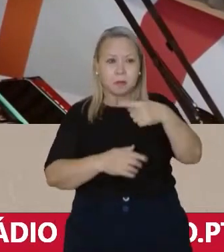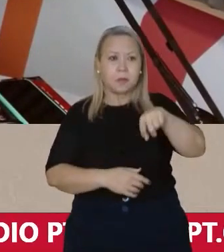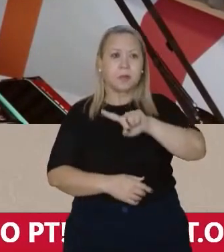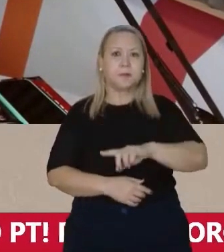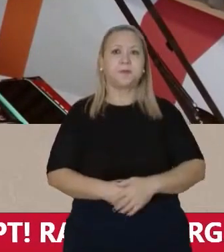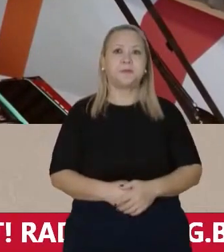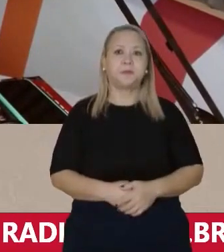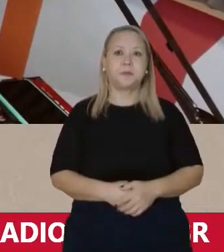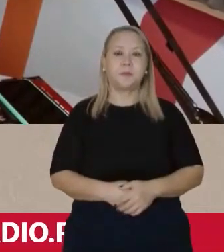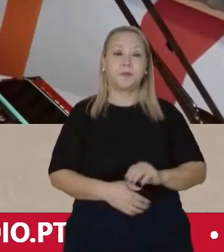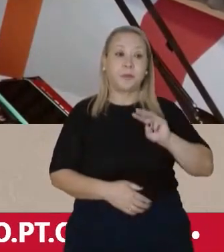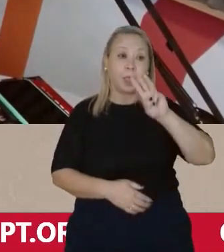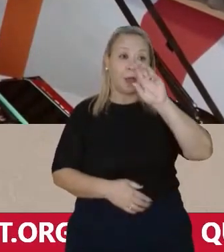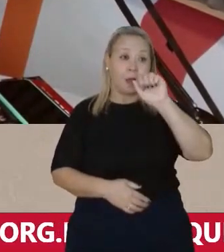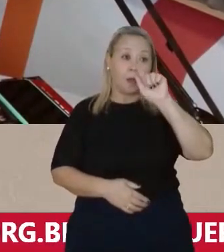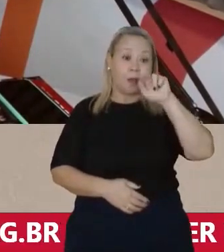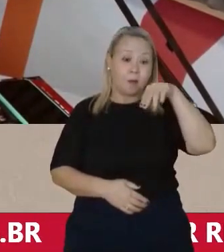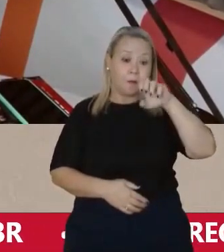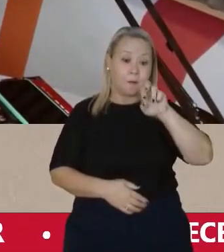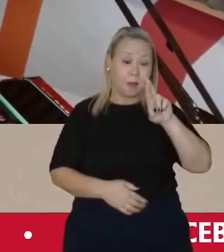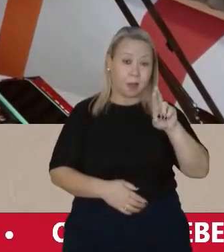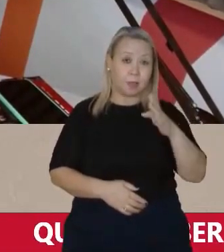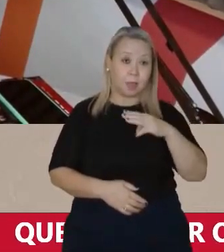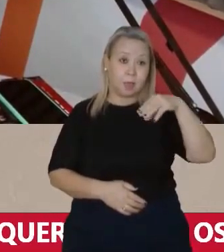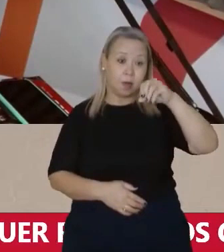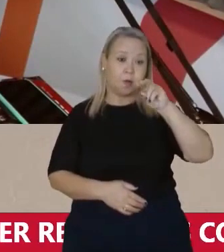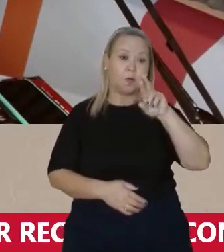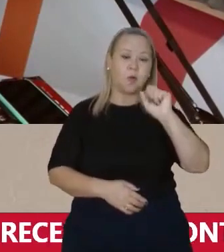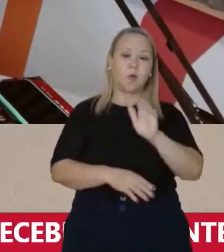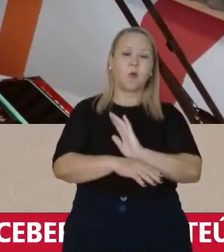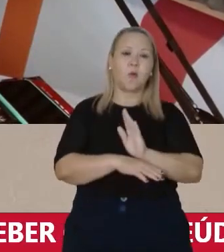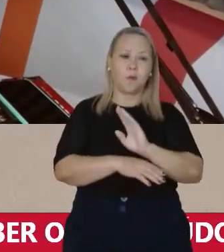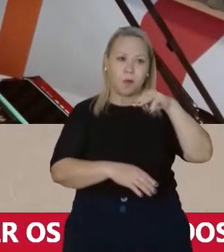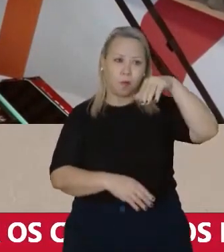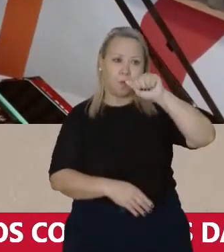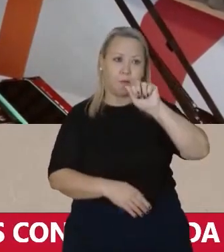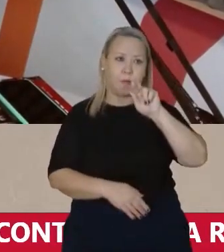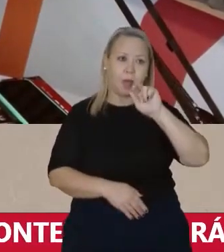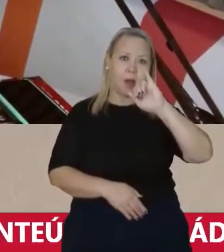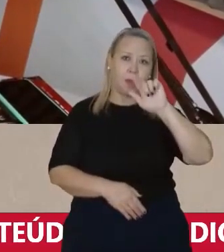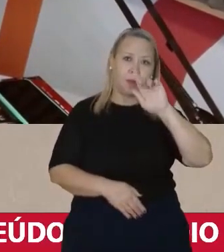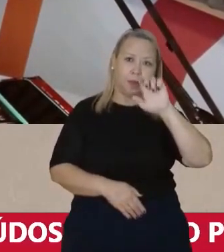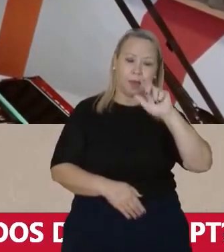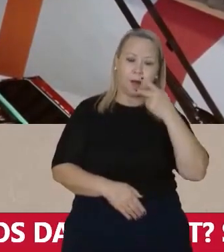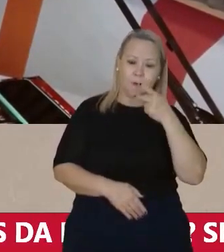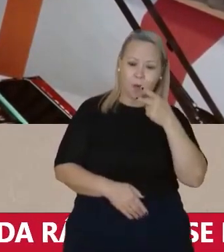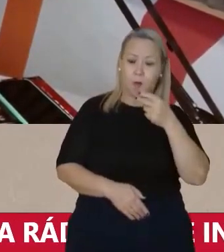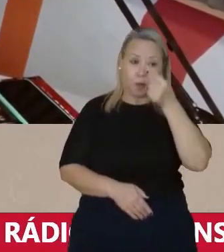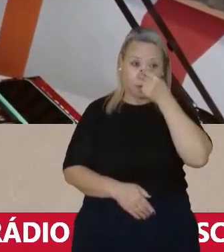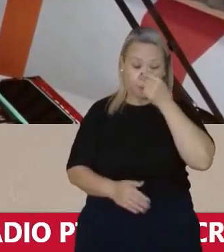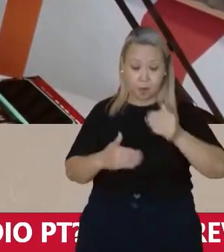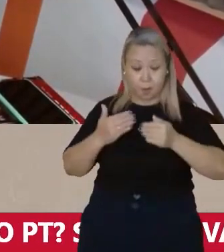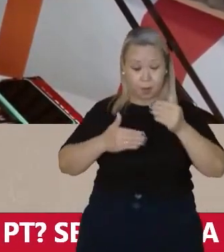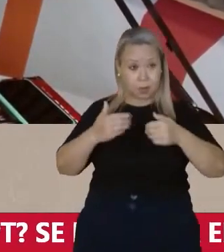Você sabe que o Wagner Moura, com o filme Marighella, falou uma frase muito interessante. Que os evangélicos progressistas